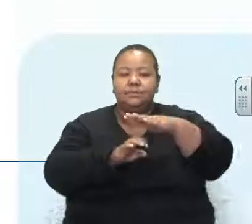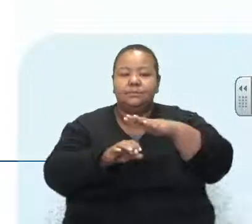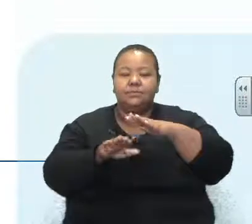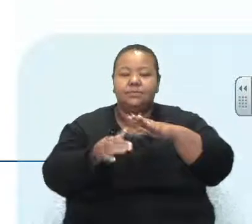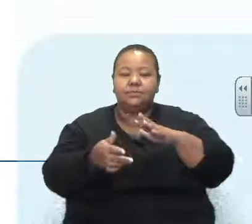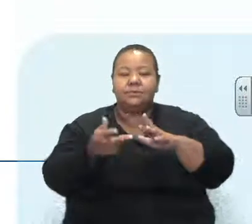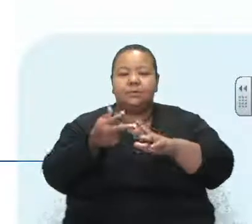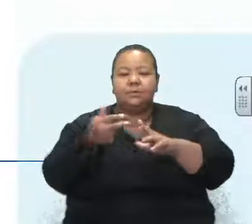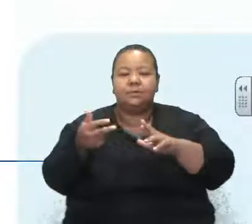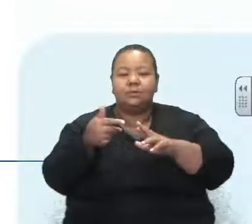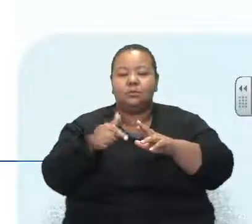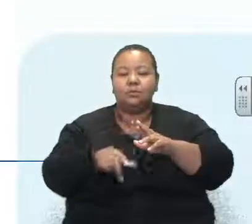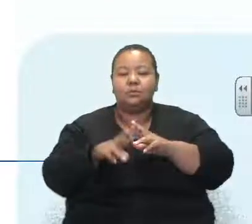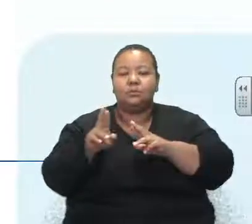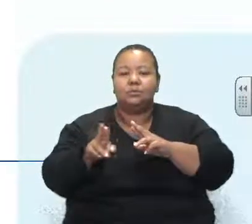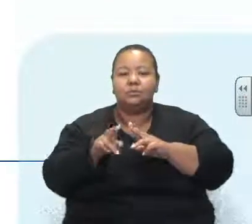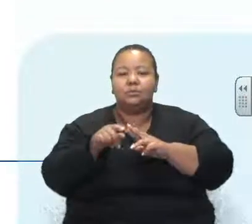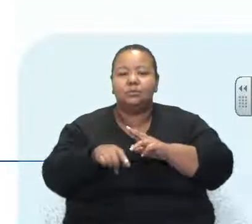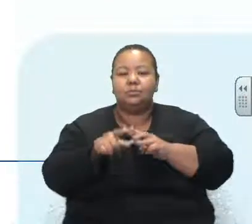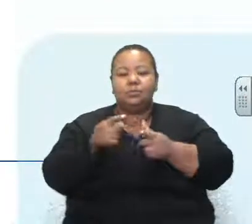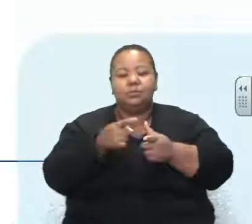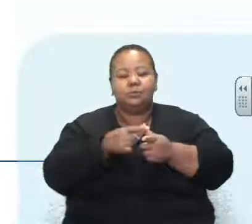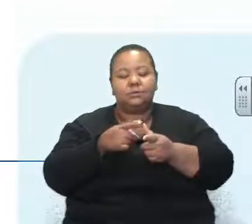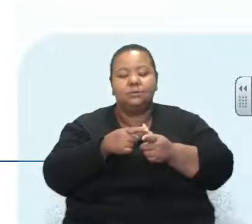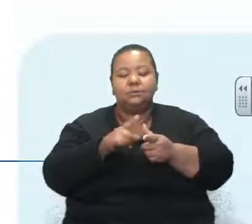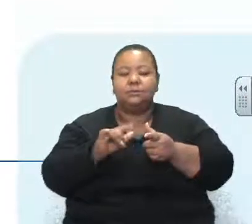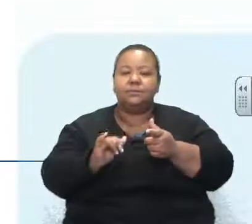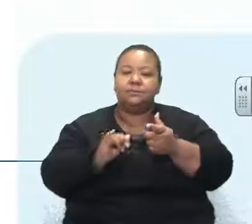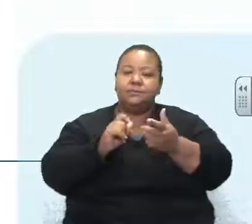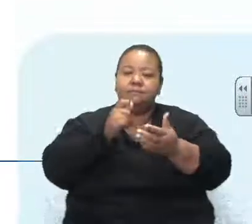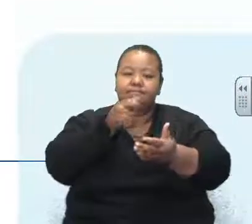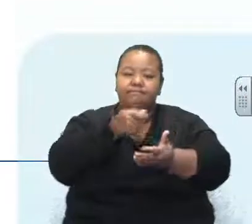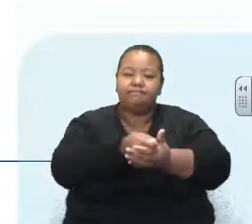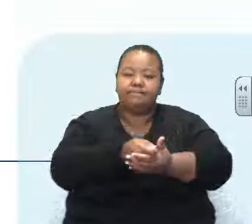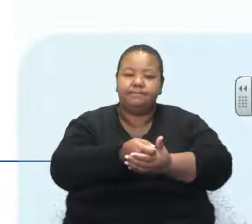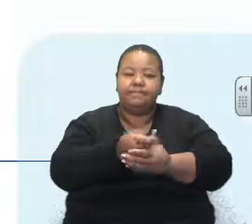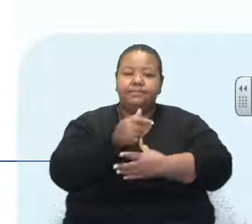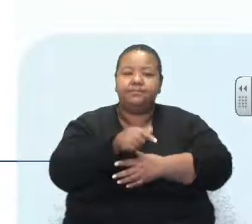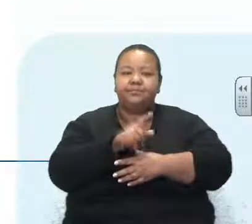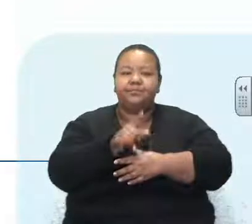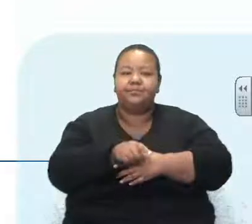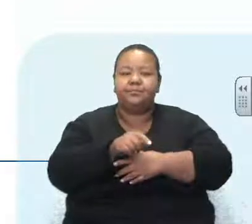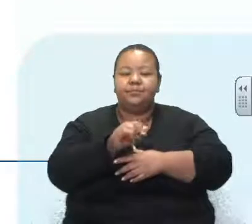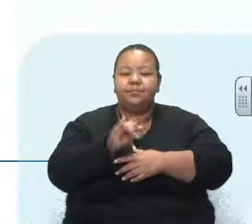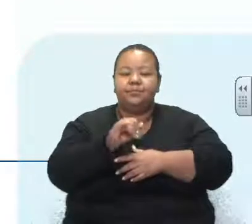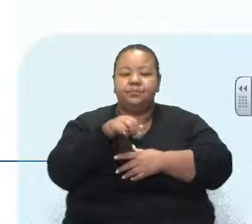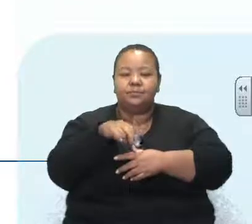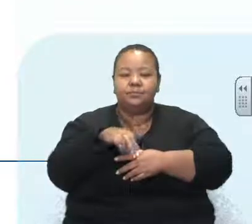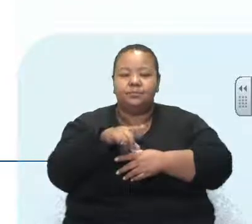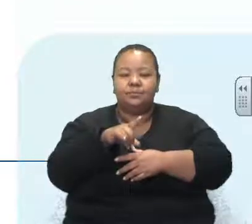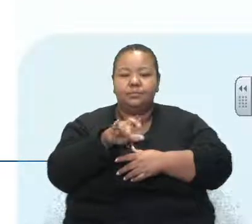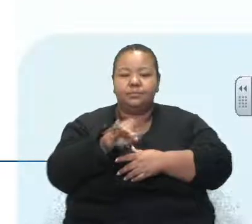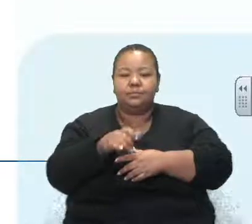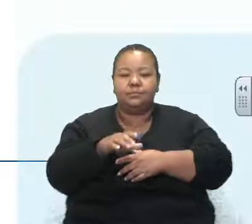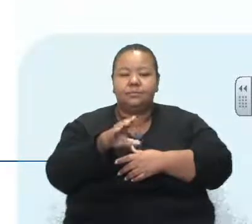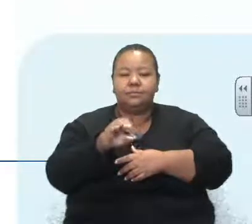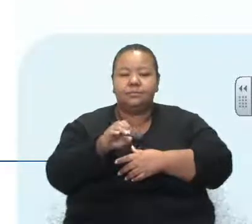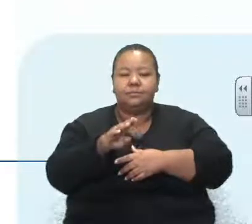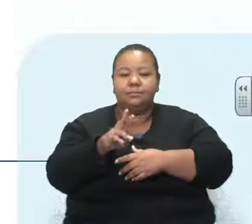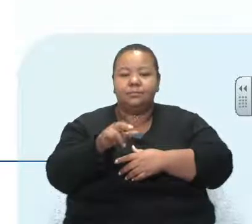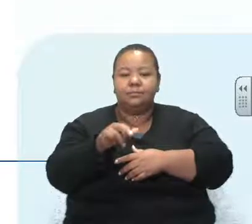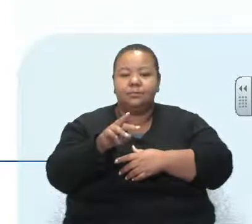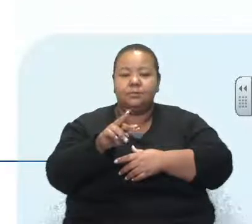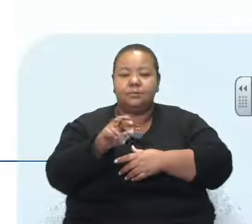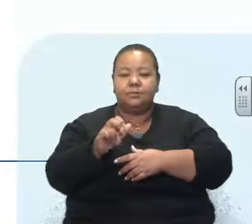sendo utilizados e quantos de dívidas têm que ser pagas. Meu índice de cobertura de juros vai medir a capacidade da